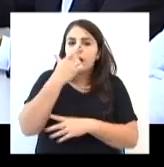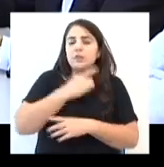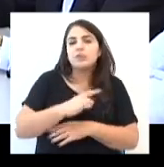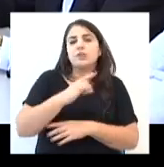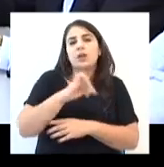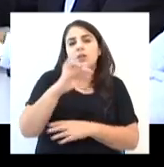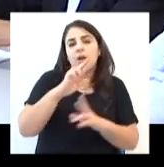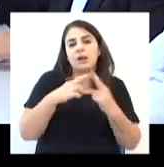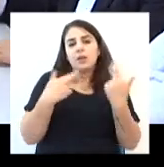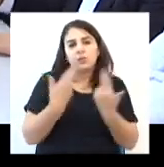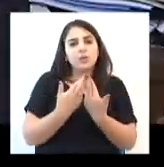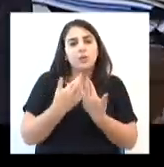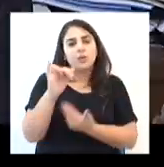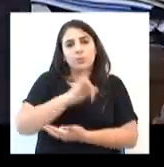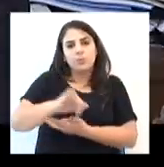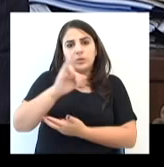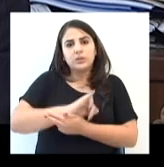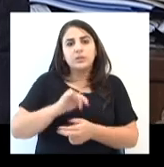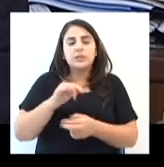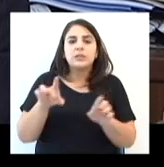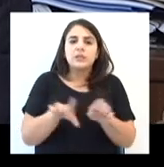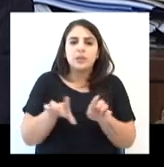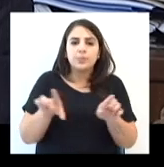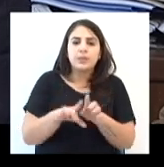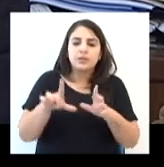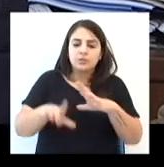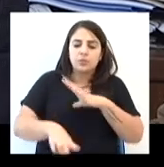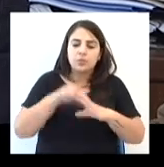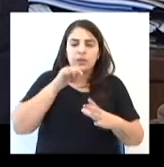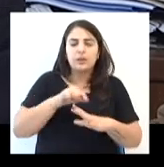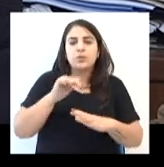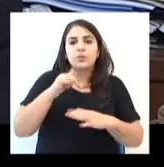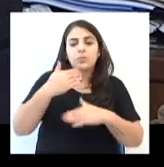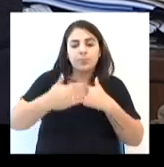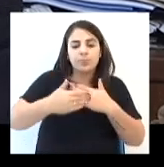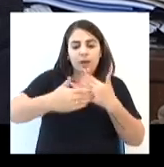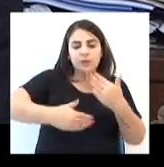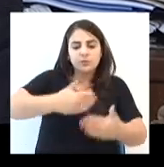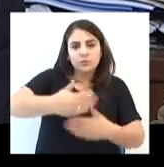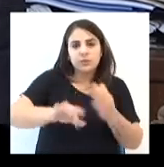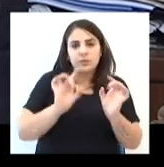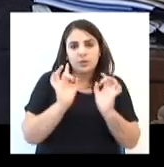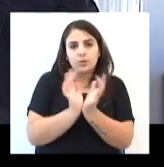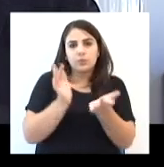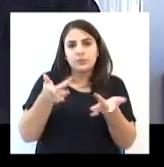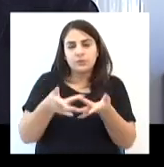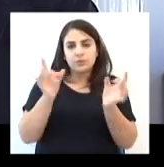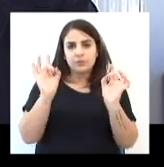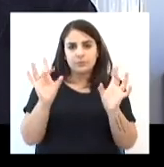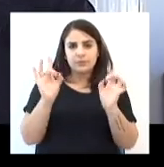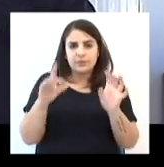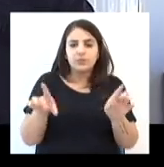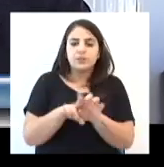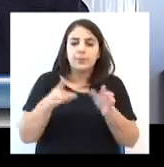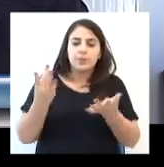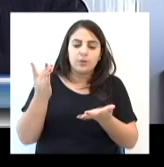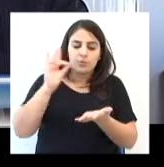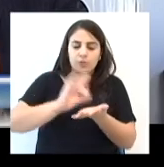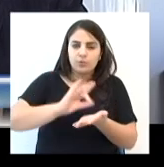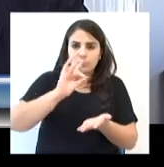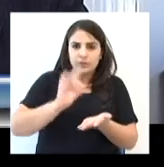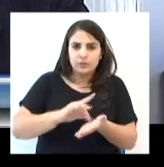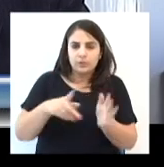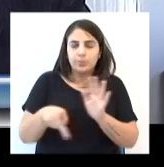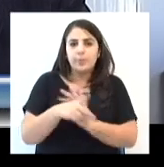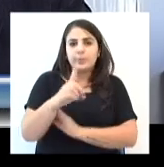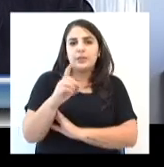reunião esclarecedora e assim definiram os próximos passos da comissão especial. O encaminhamento de um ofício para